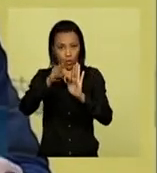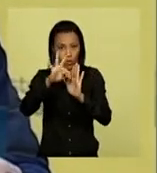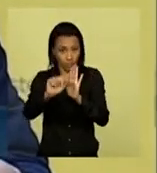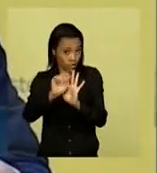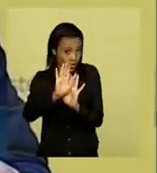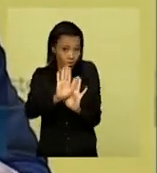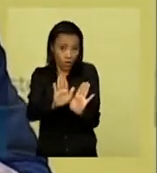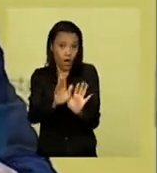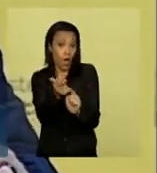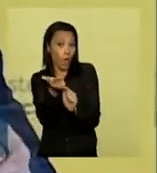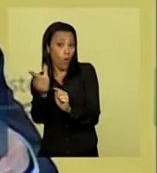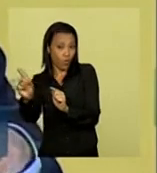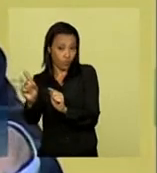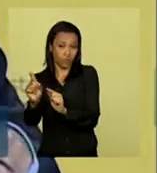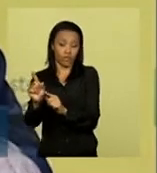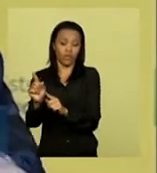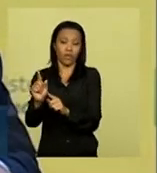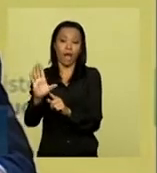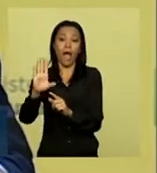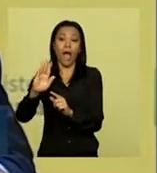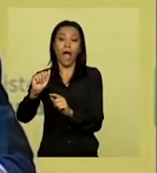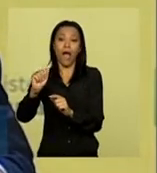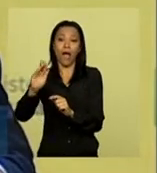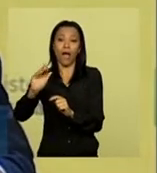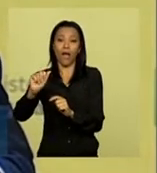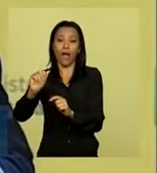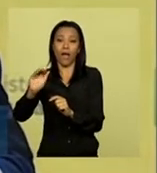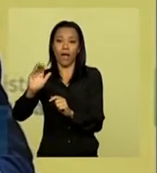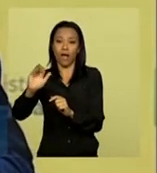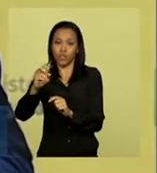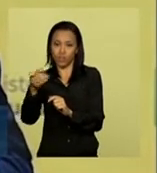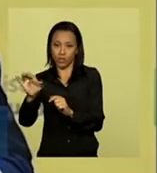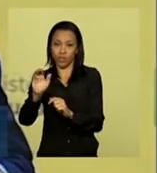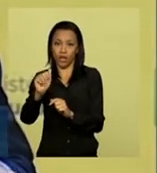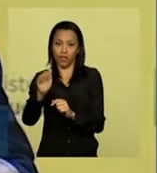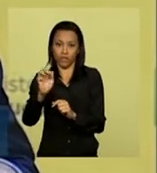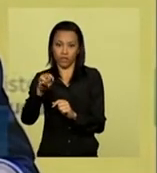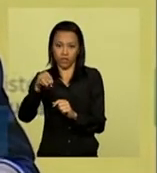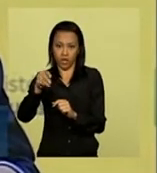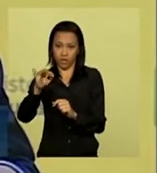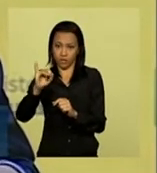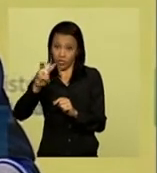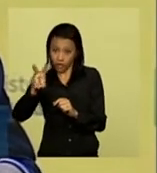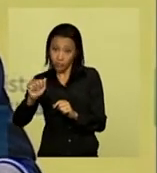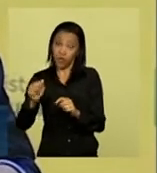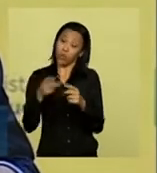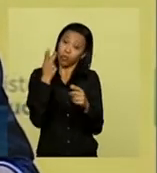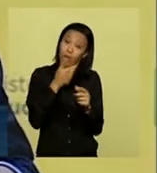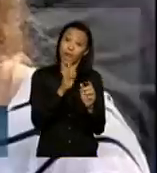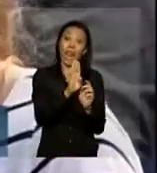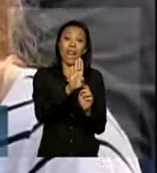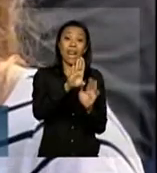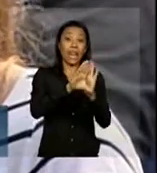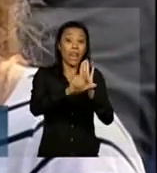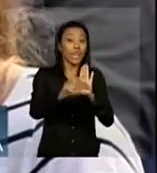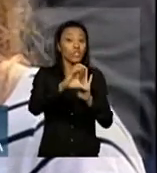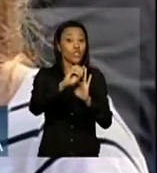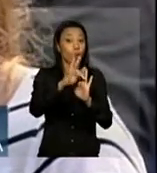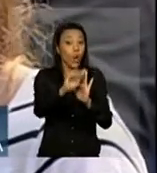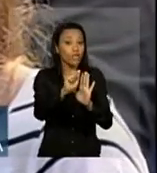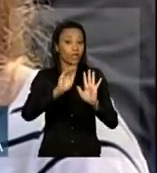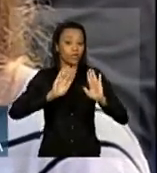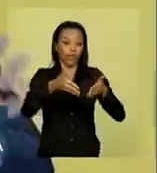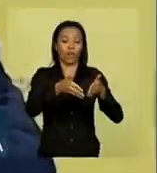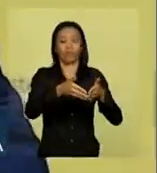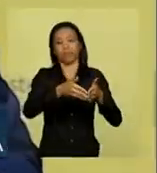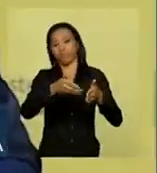faz afirmativas vai vim extras ou ações afirmativas que estejam dentro da lei de quanto quando eu falei de cotas ali com as regras da lei